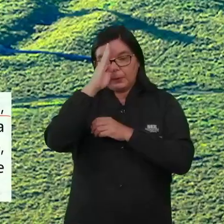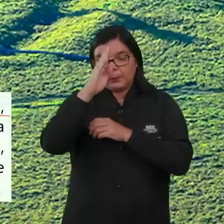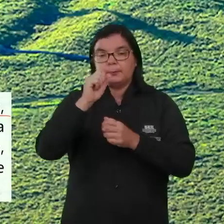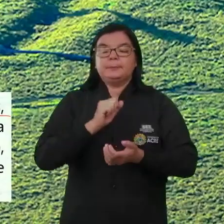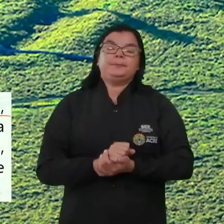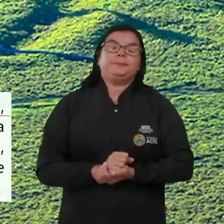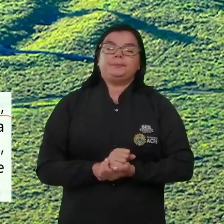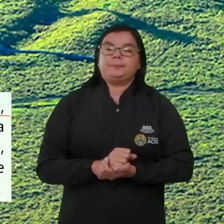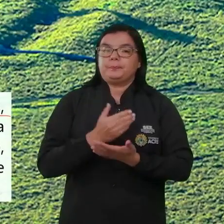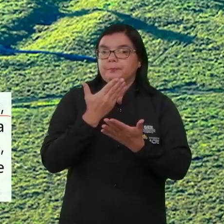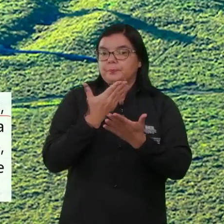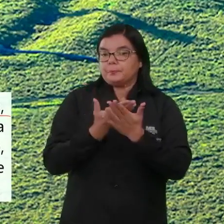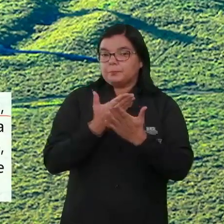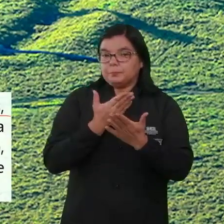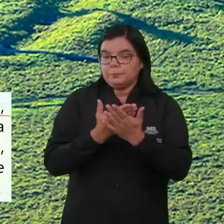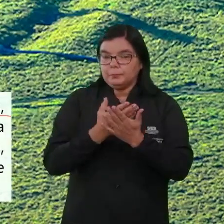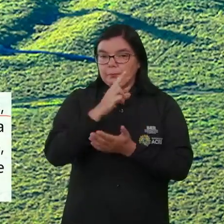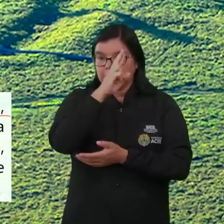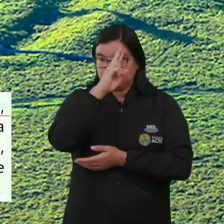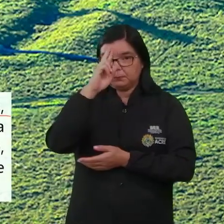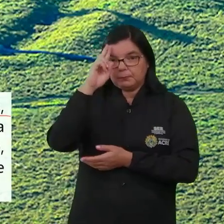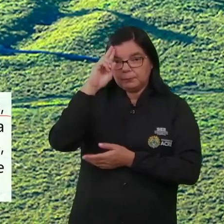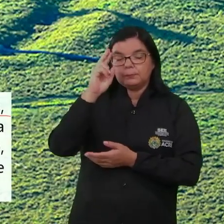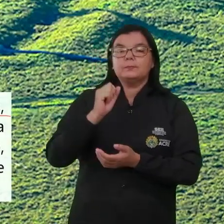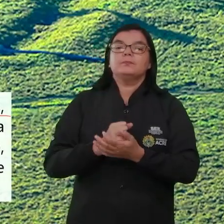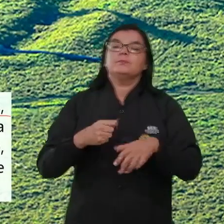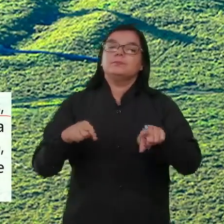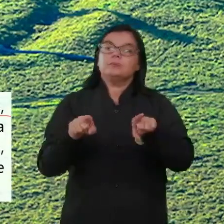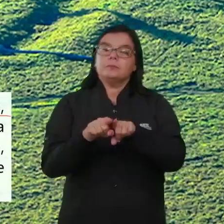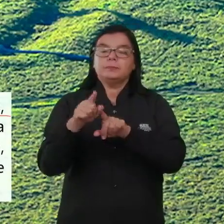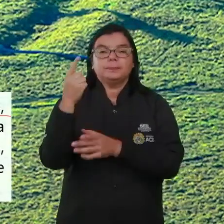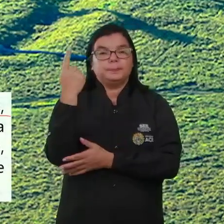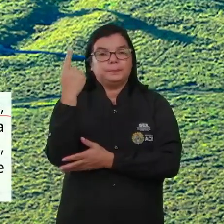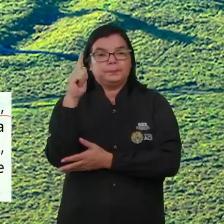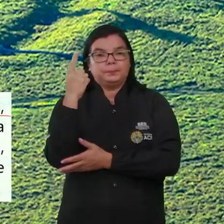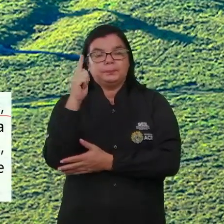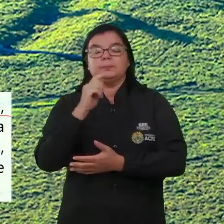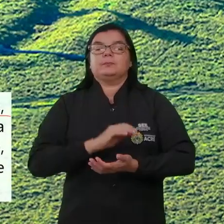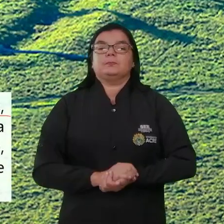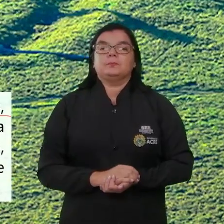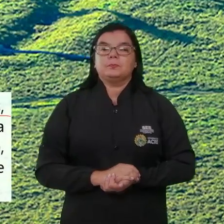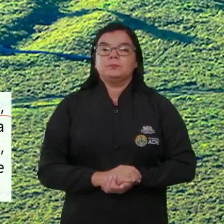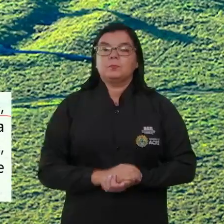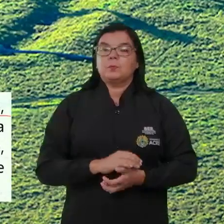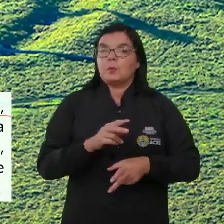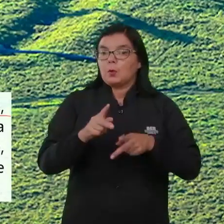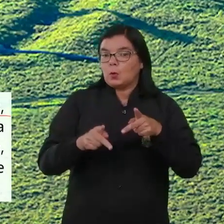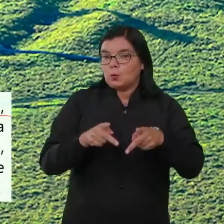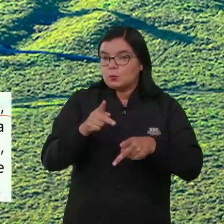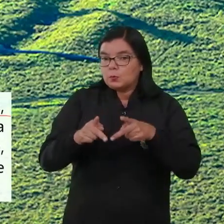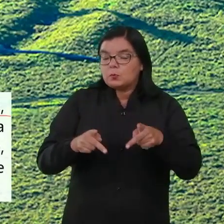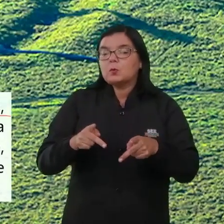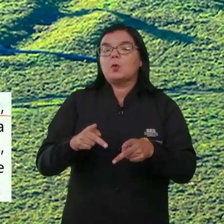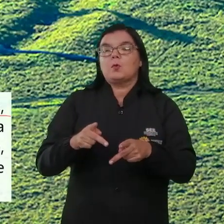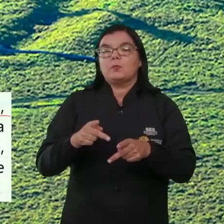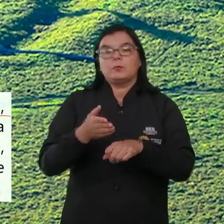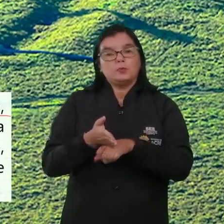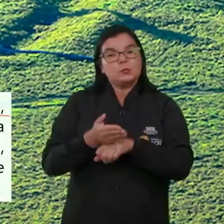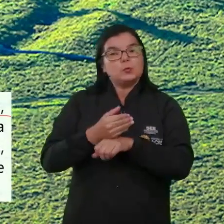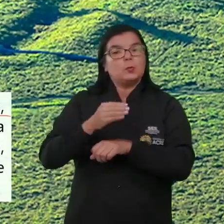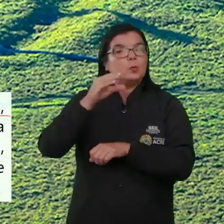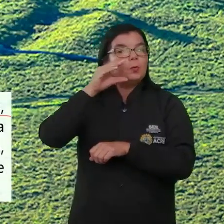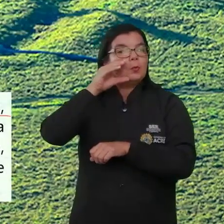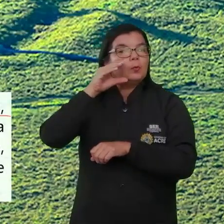nas aulas de história e até mesmo de geografia. Pessoal, os povos pré-colombianos, eles